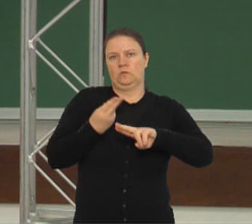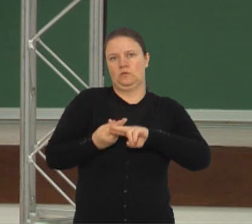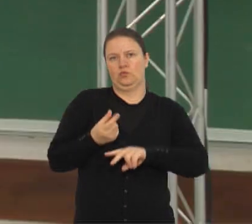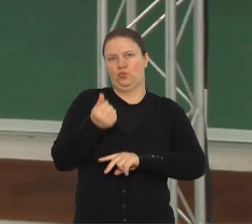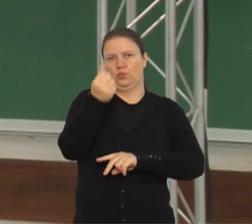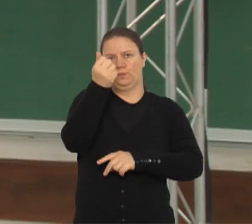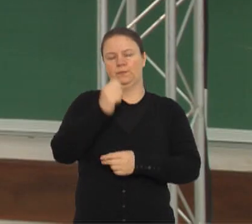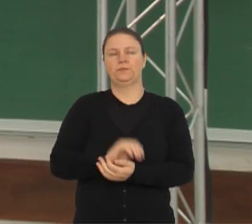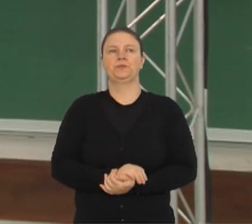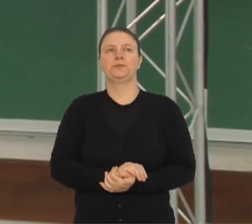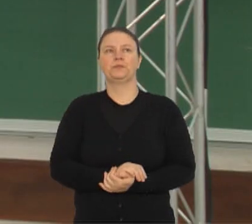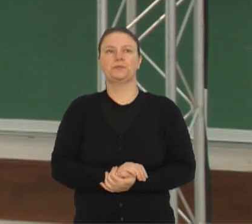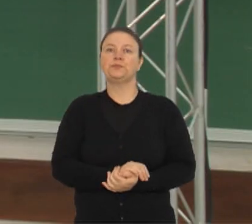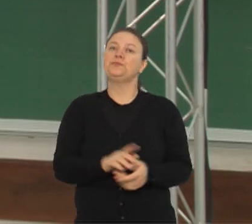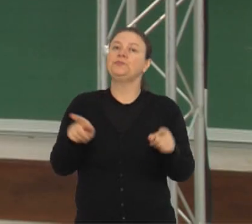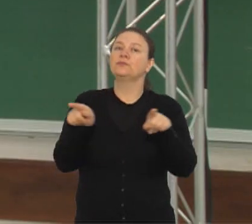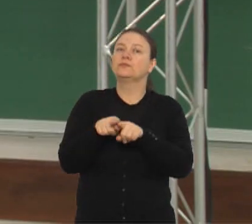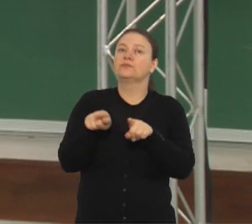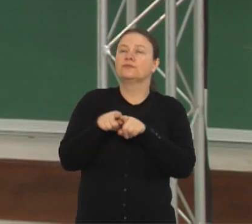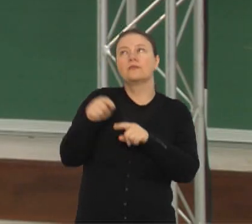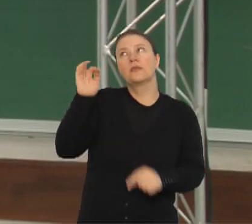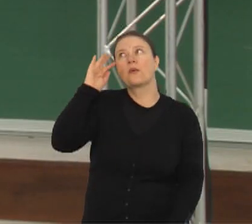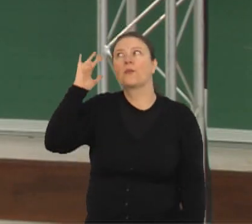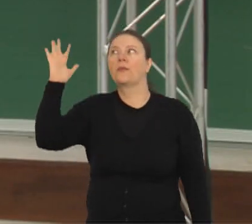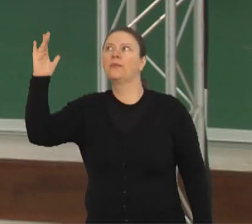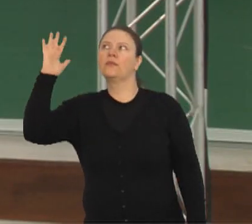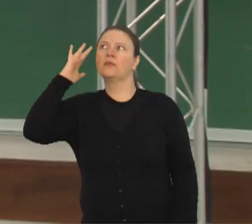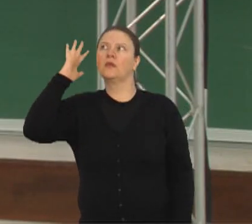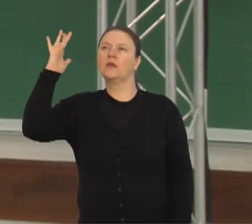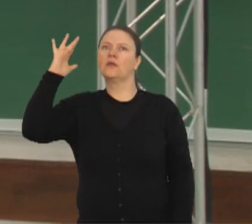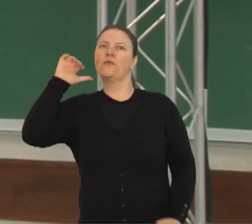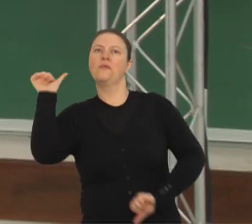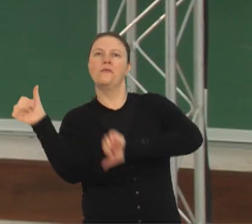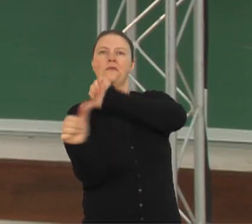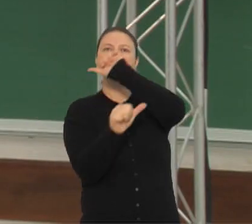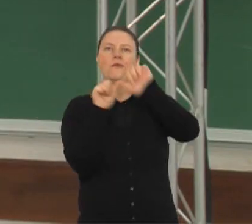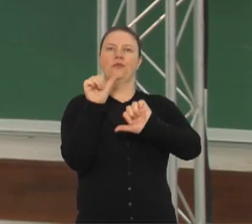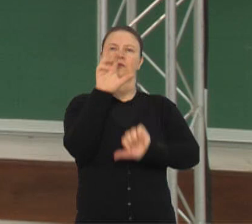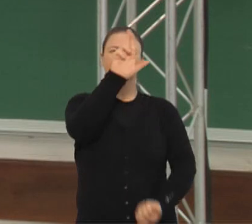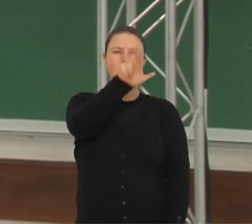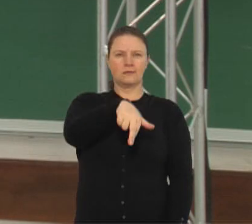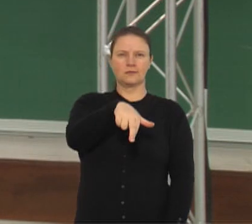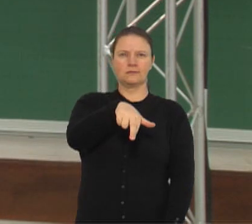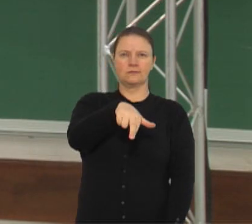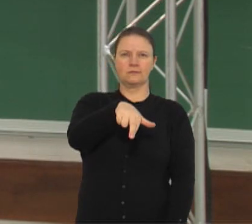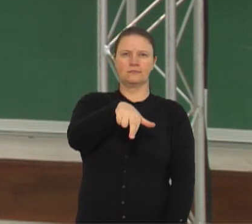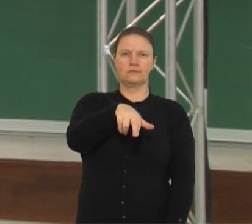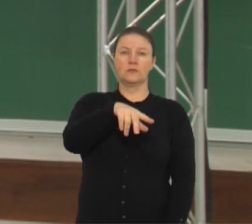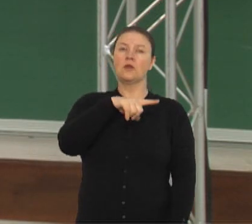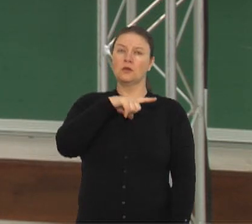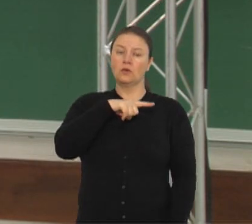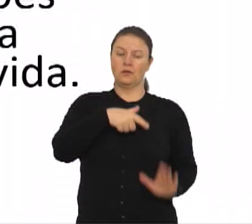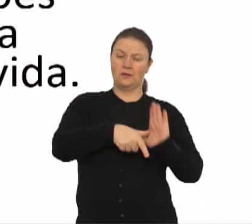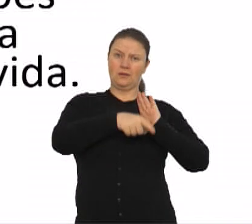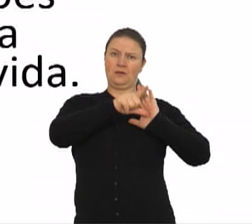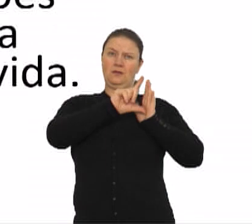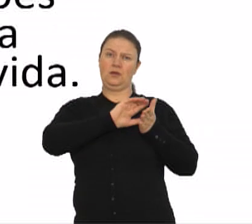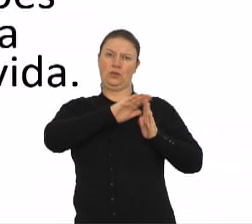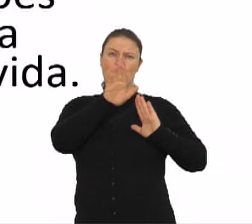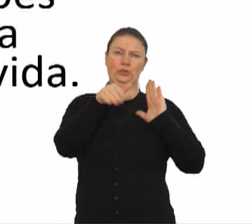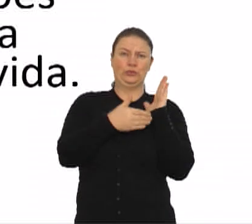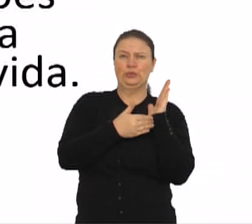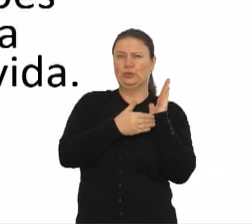Aí temos a passagem do mito para a razão. Antes do surgimento da filosofia, tudo era explicado